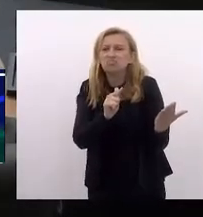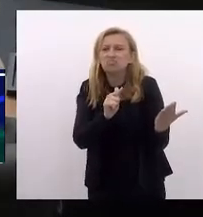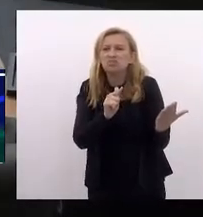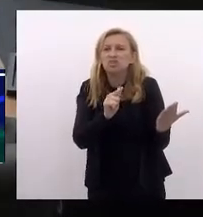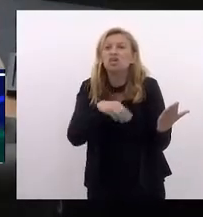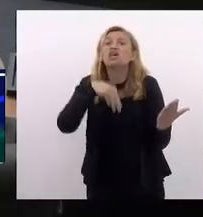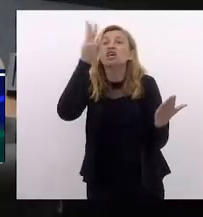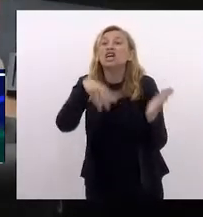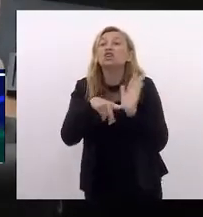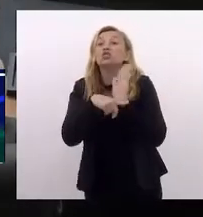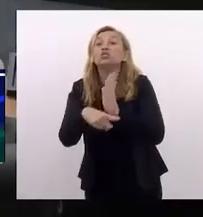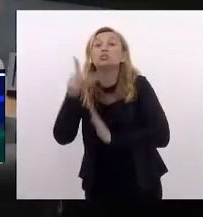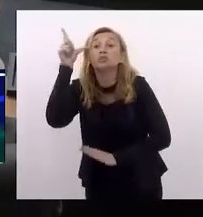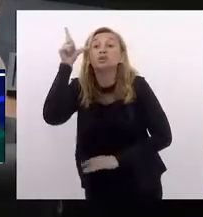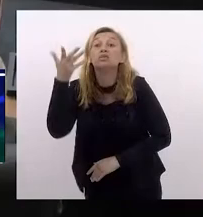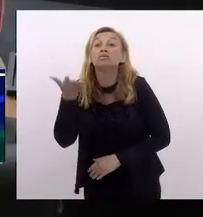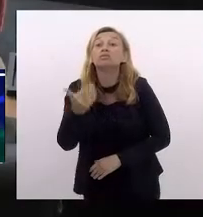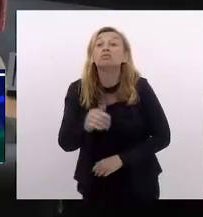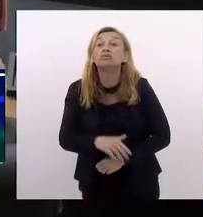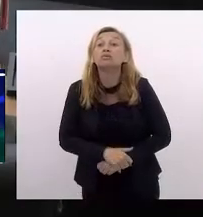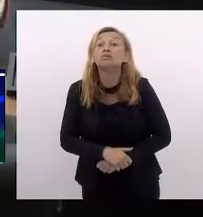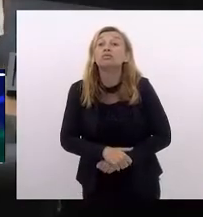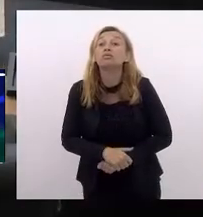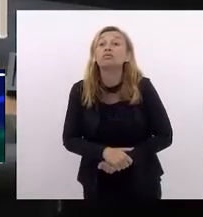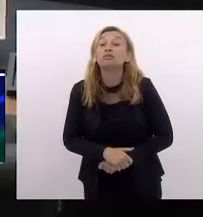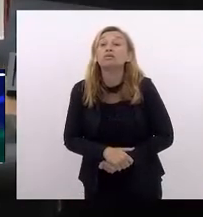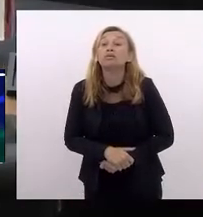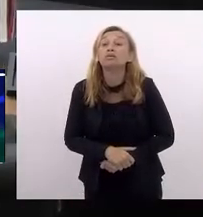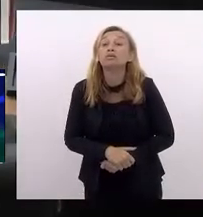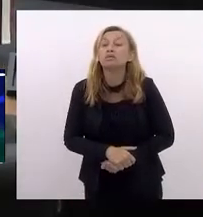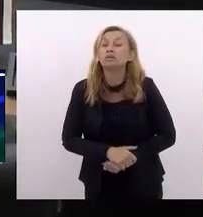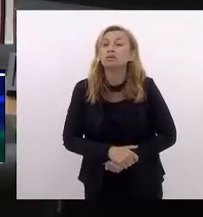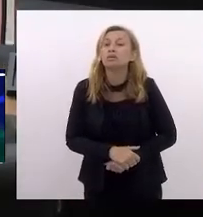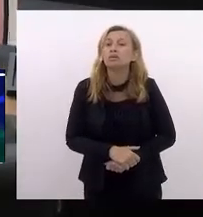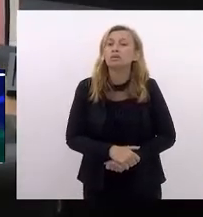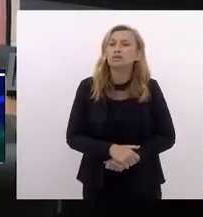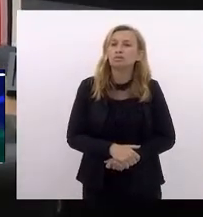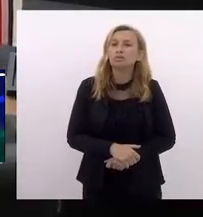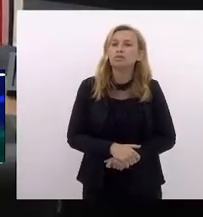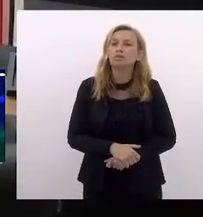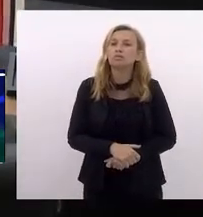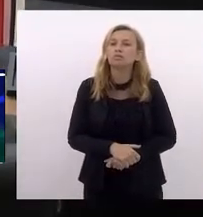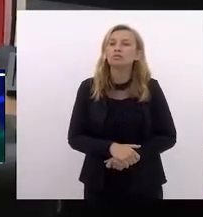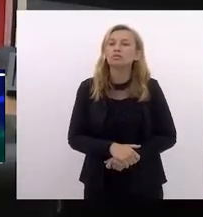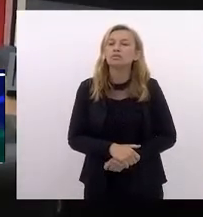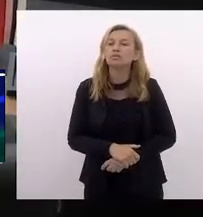O que é que te ajudou a Lucinha E aí